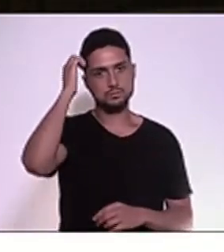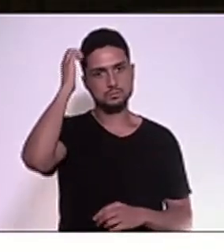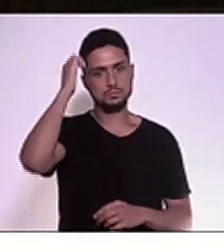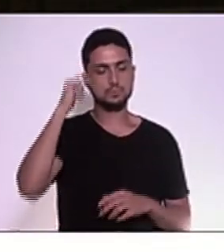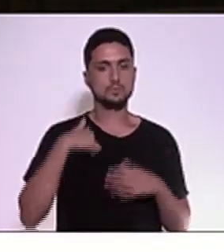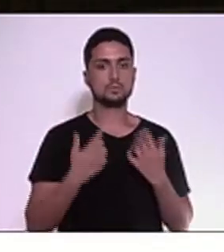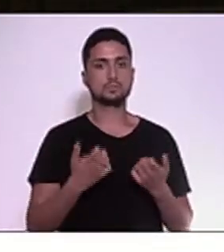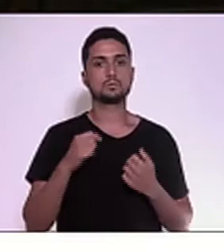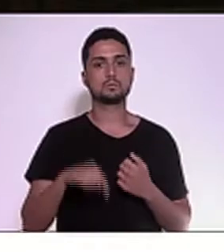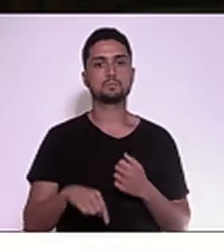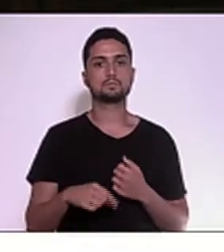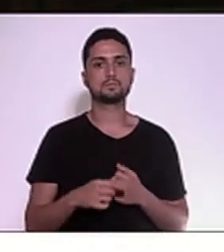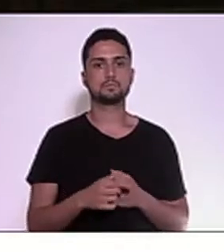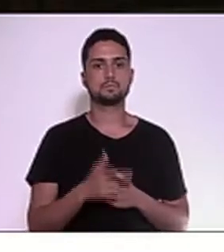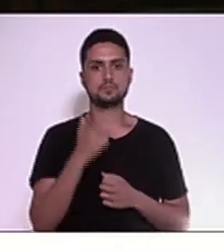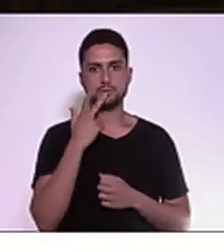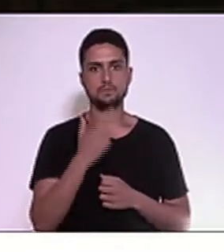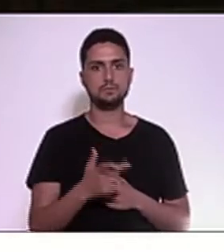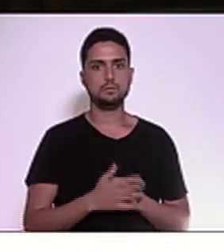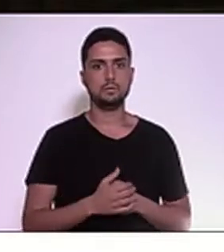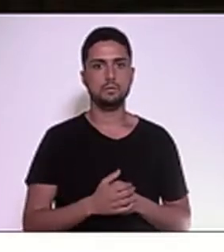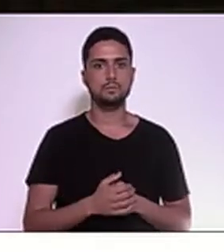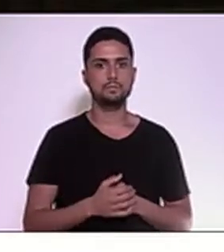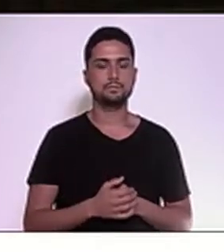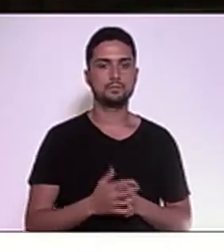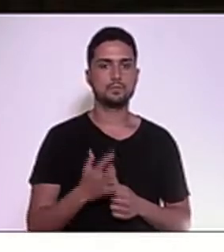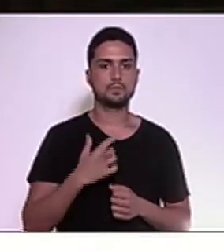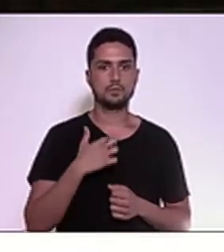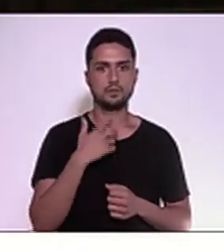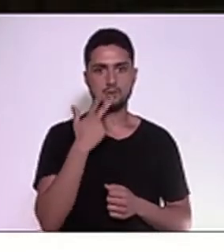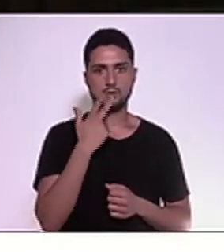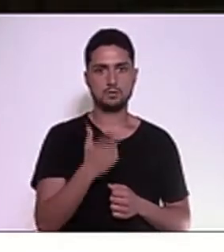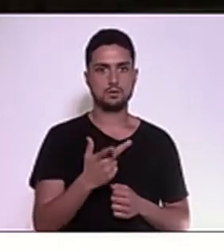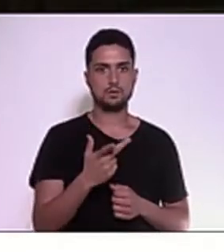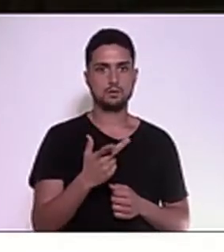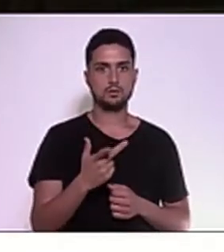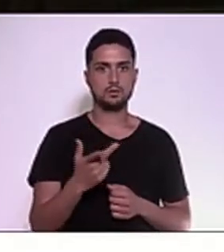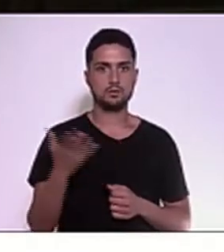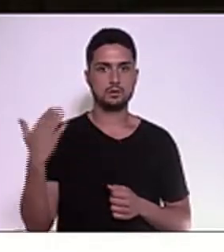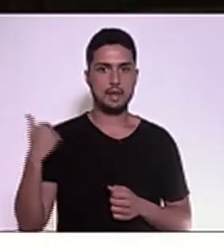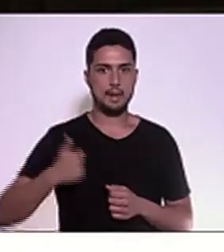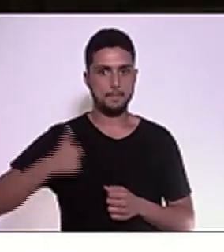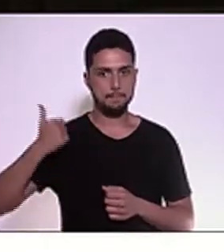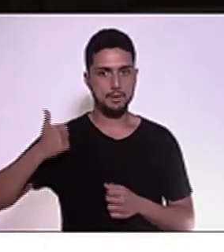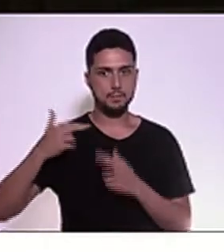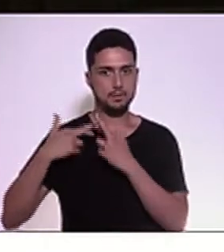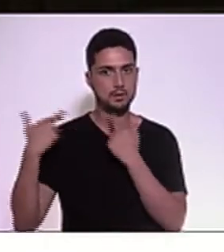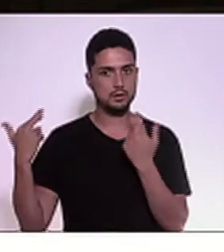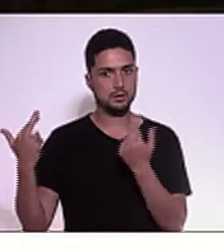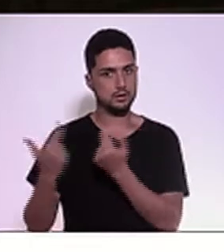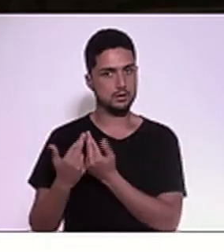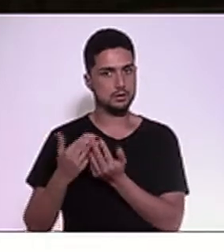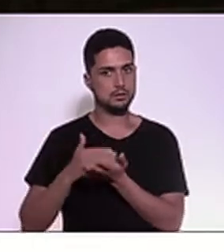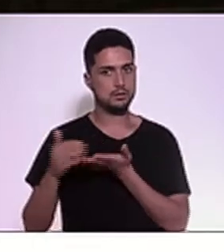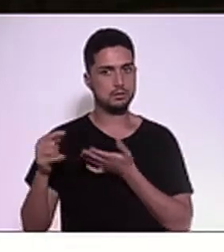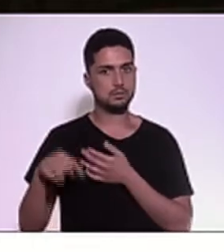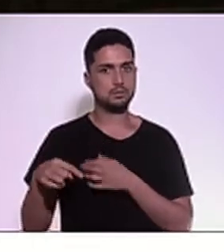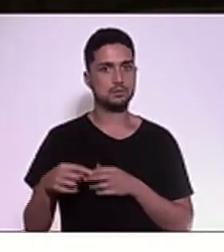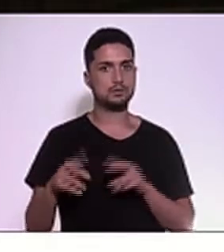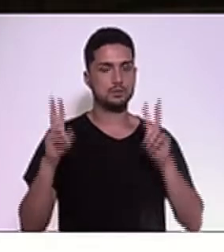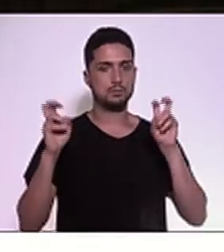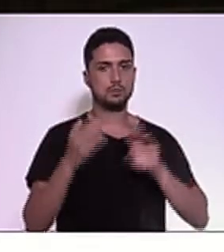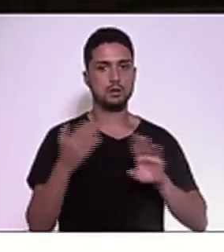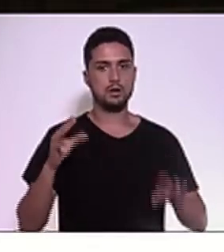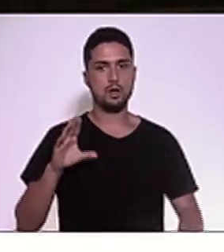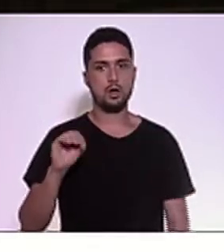saída, recuperar a intervenção que fiz durante a primeira sessão extraordinária, a questão de ordem